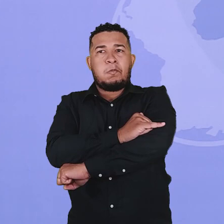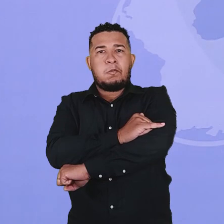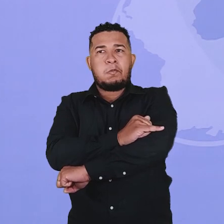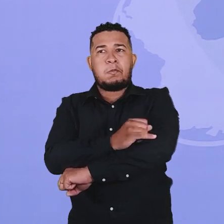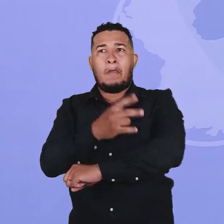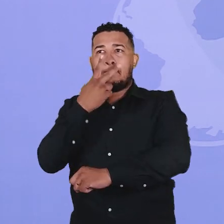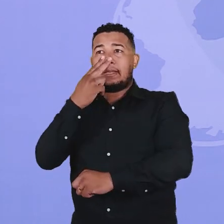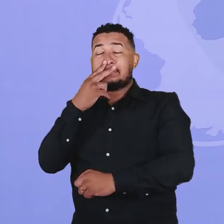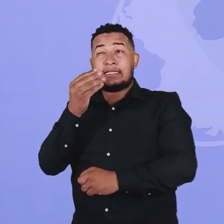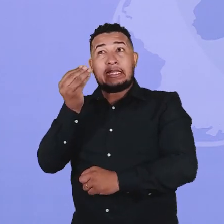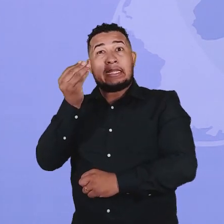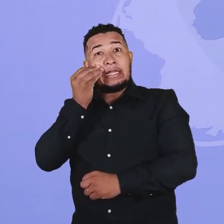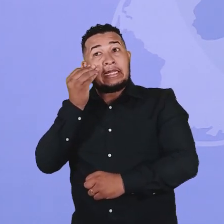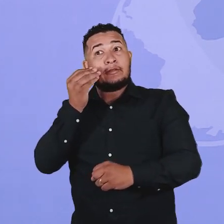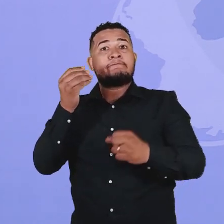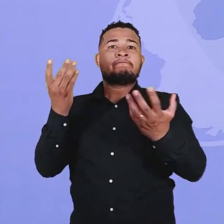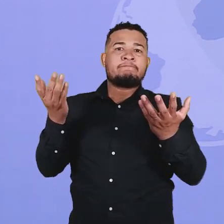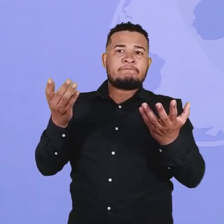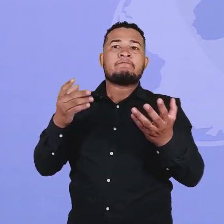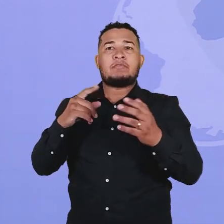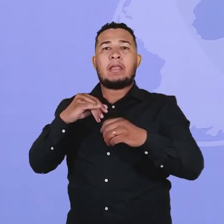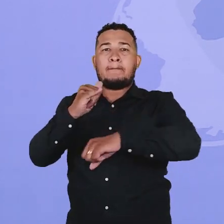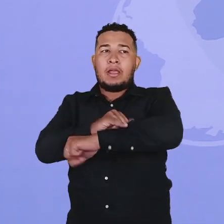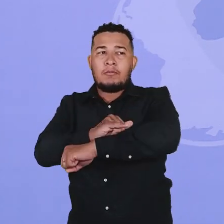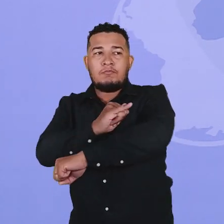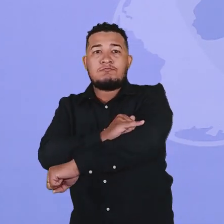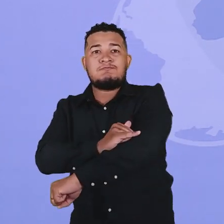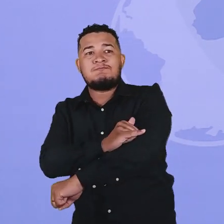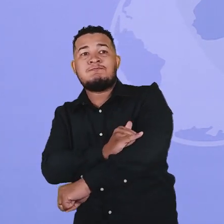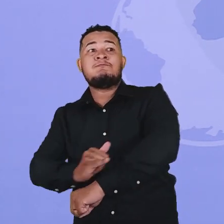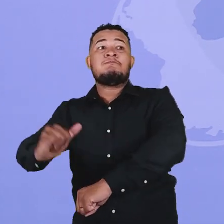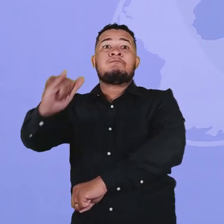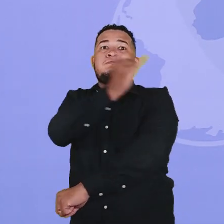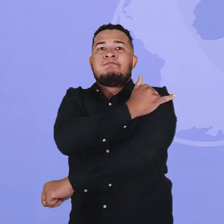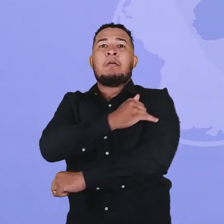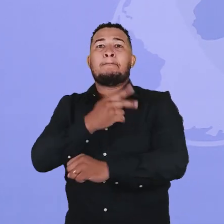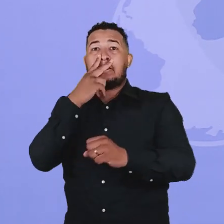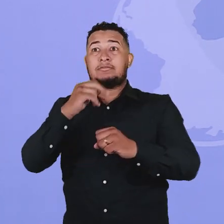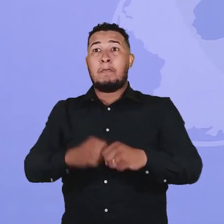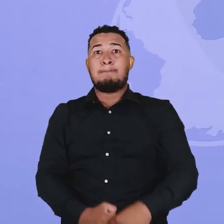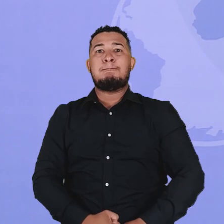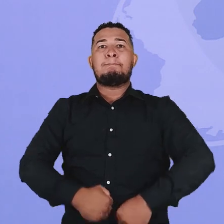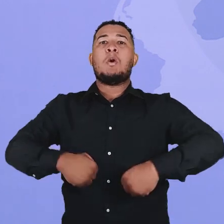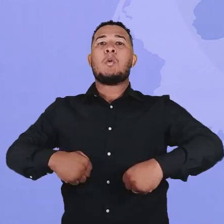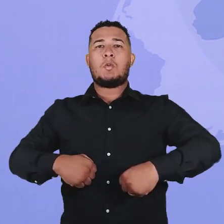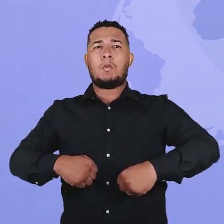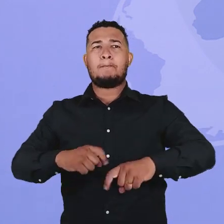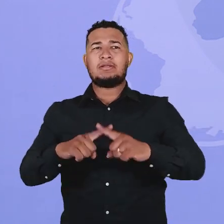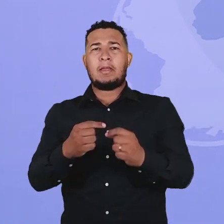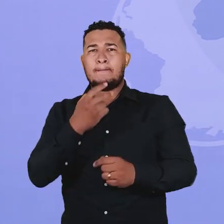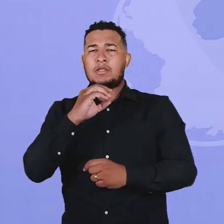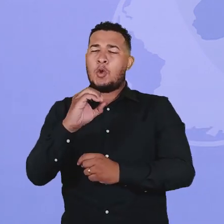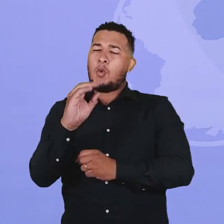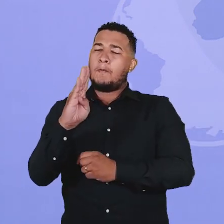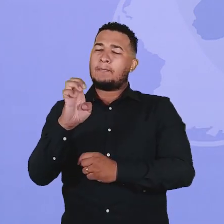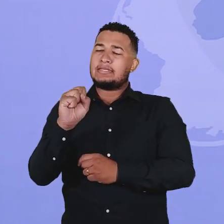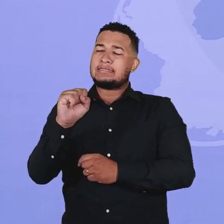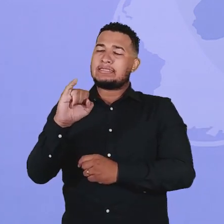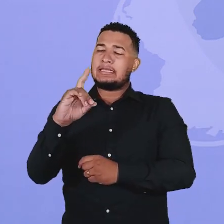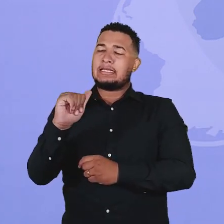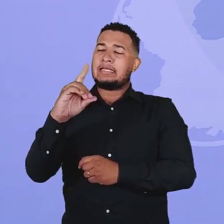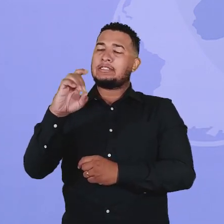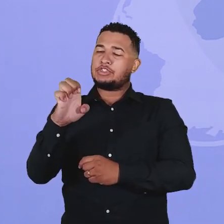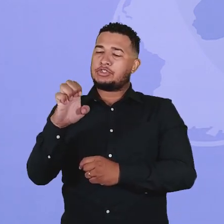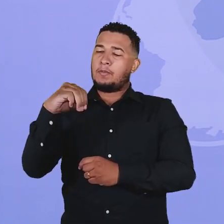peso da adolescência, você tem uma tendência de passar por uma obesidade mórbida. Mas, Fabrício, o que é obesidade mórbida?